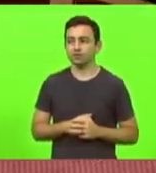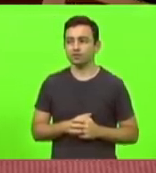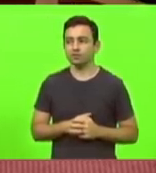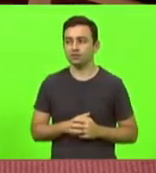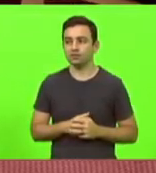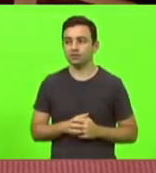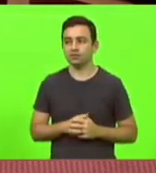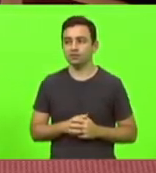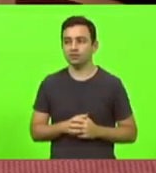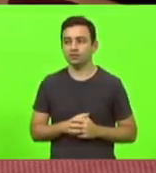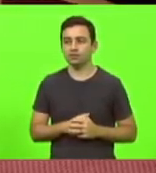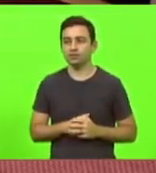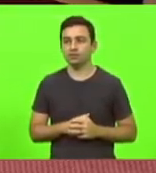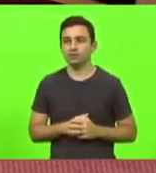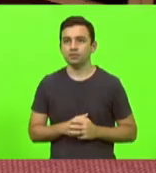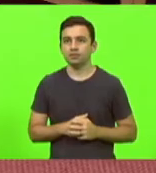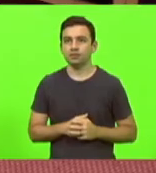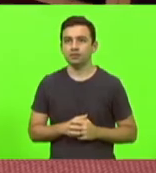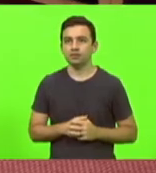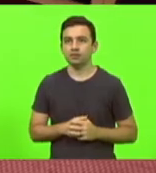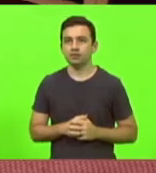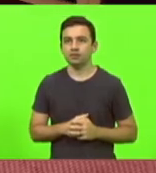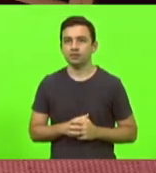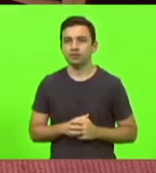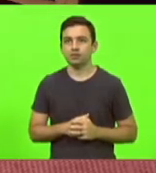É o cabeça.